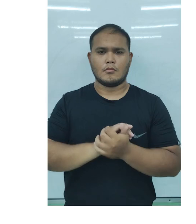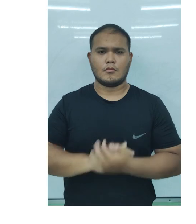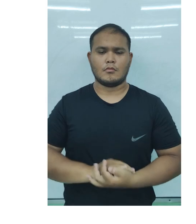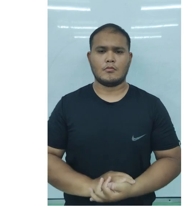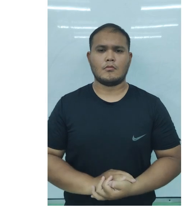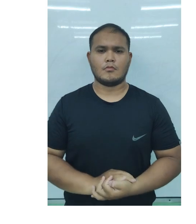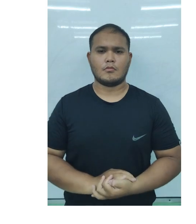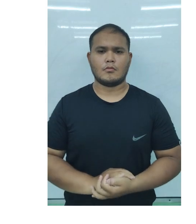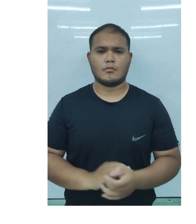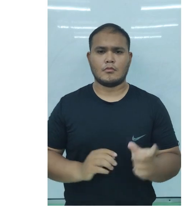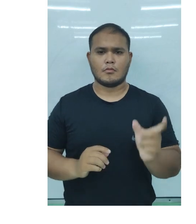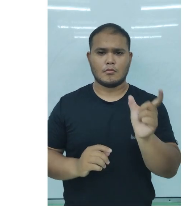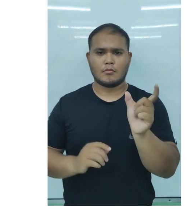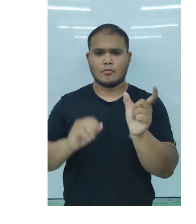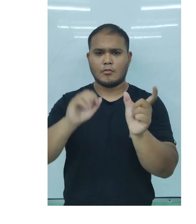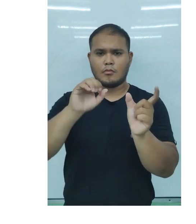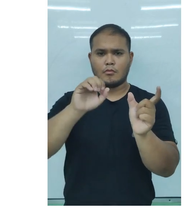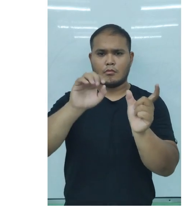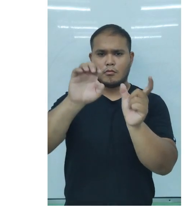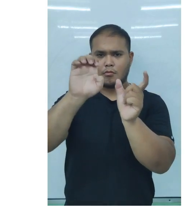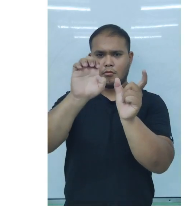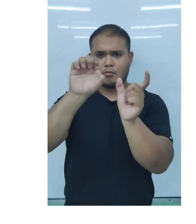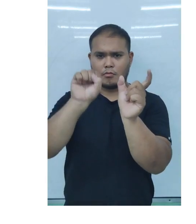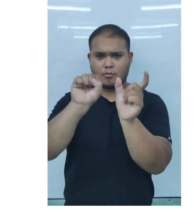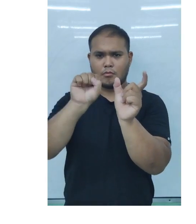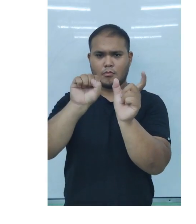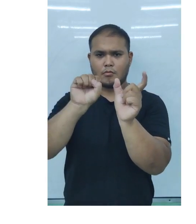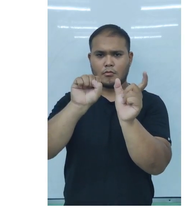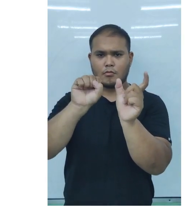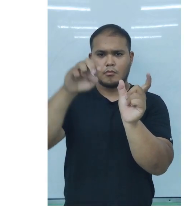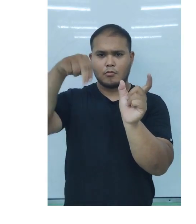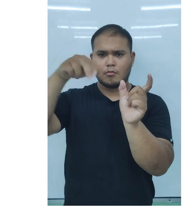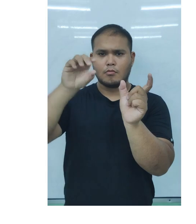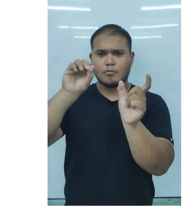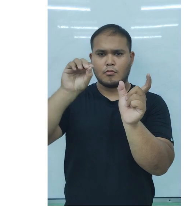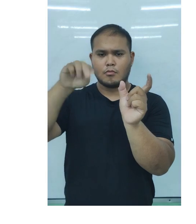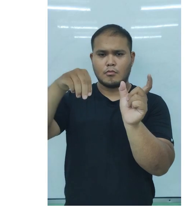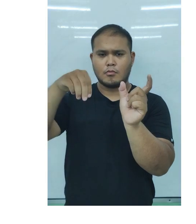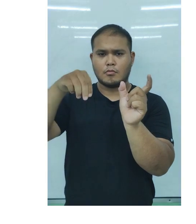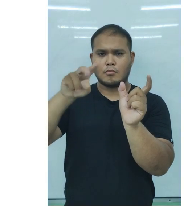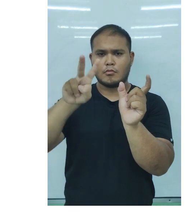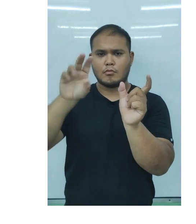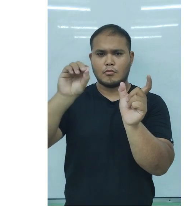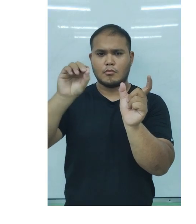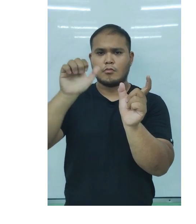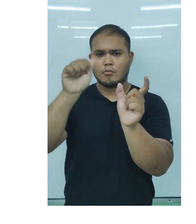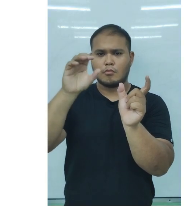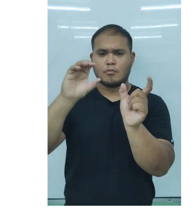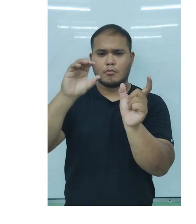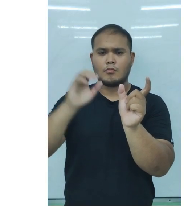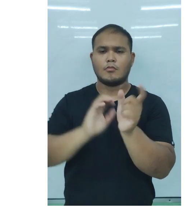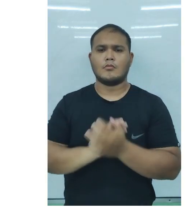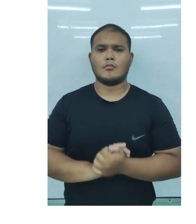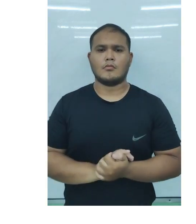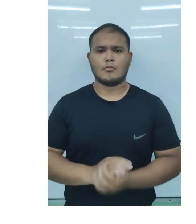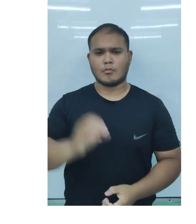pulcriores. No nominativo, vocativo e acusativo. O neutro, pulcriora.